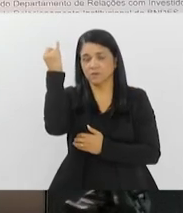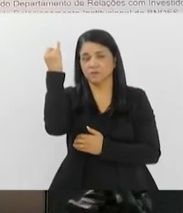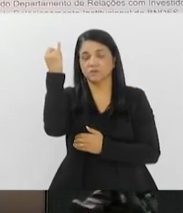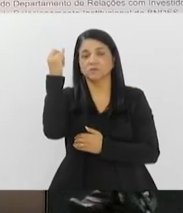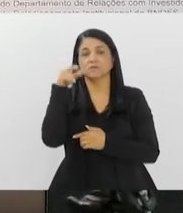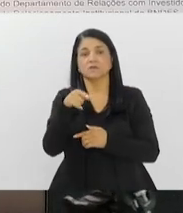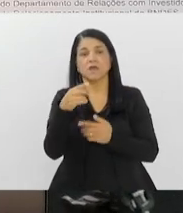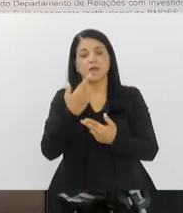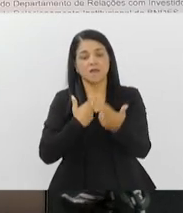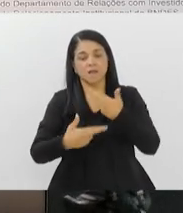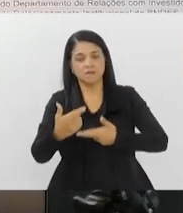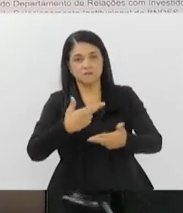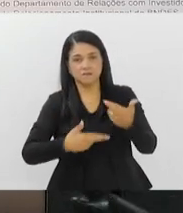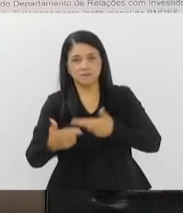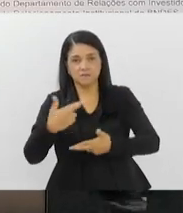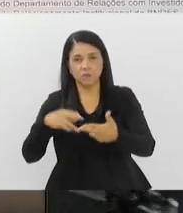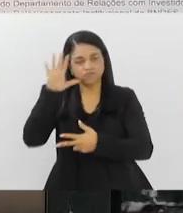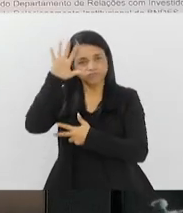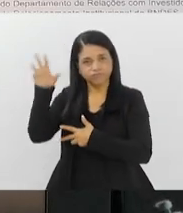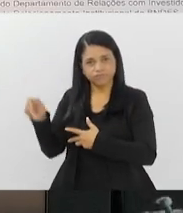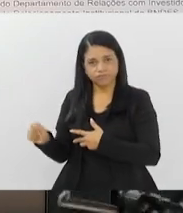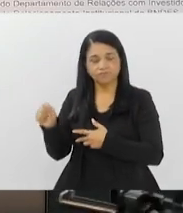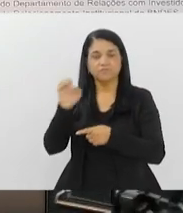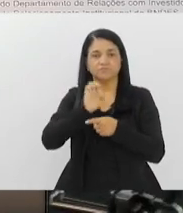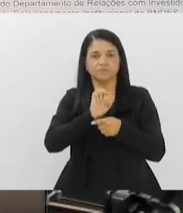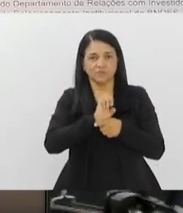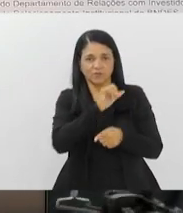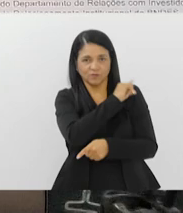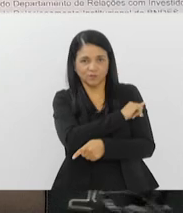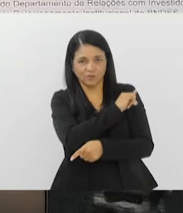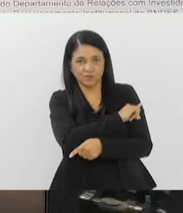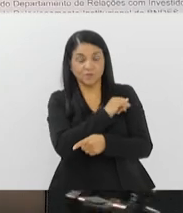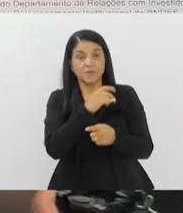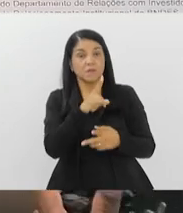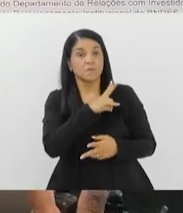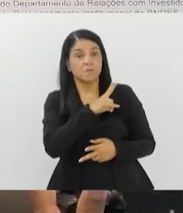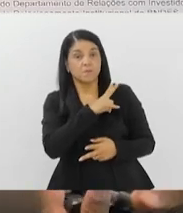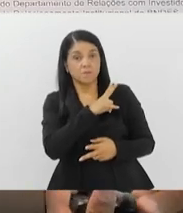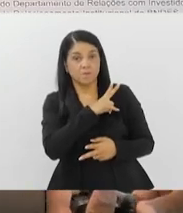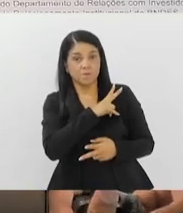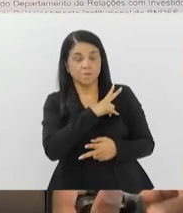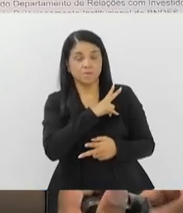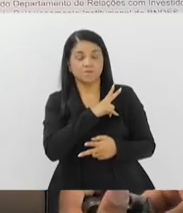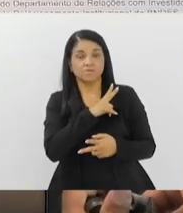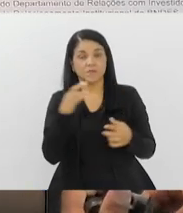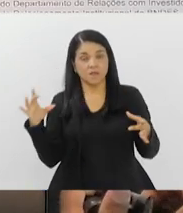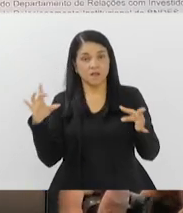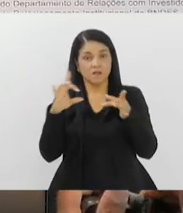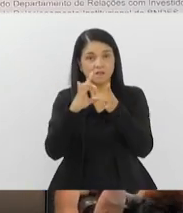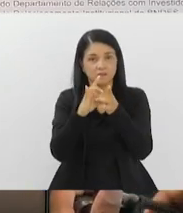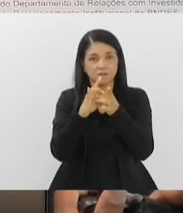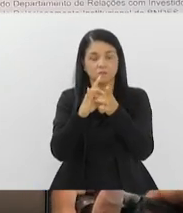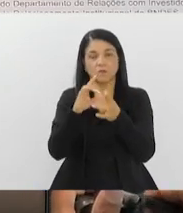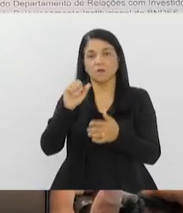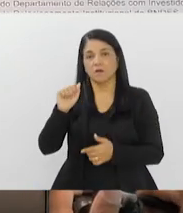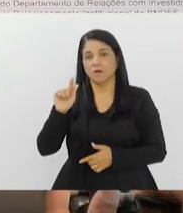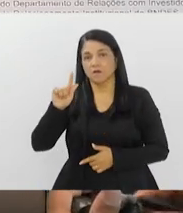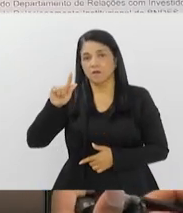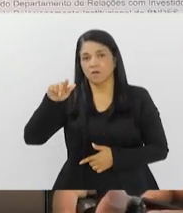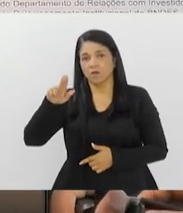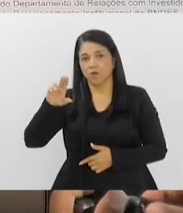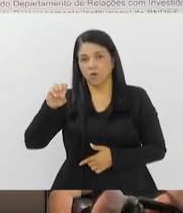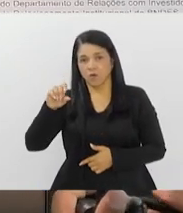entre o Estado do Rio de Janeiro e o continente africano. Em particular, a estreita ligação com Angola e sua capital,